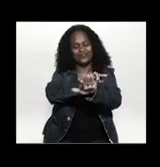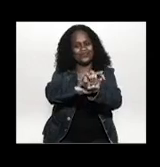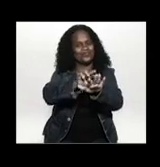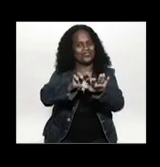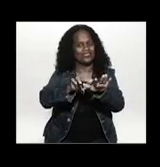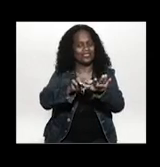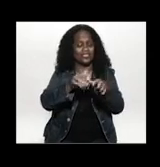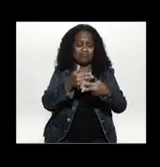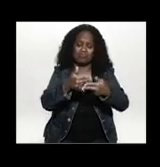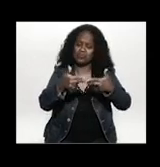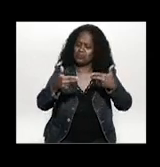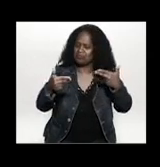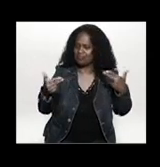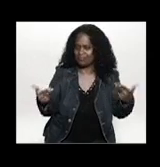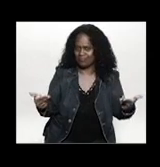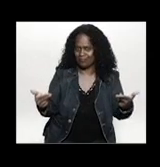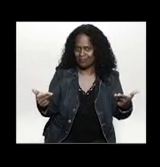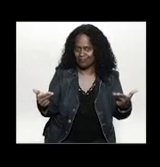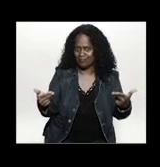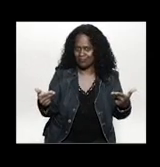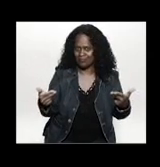marzipan ou algodão.